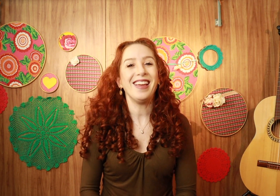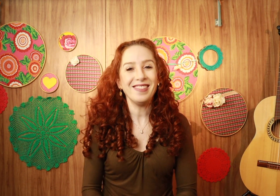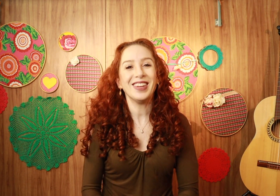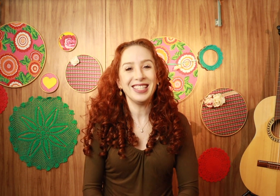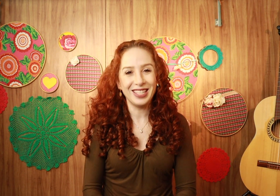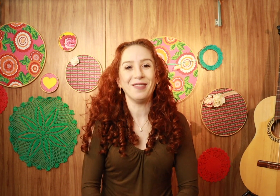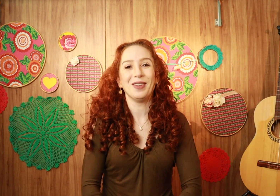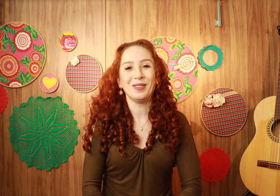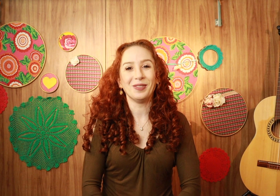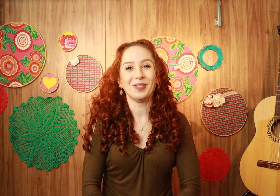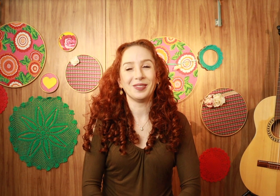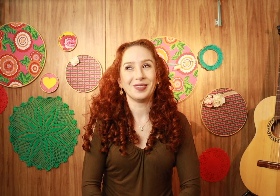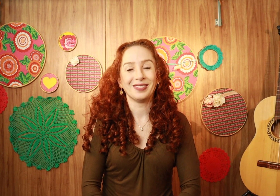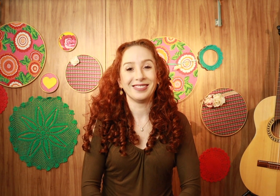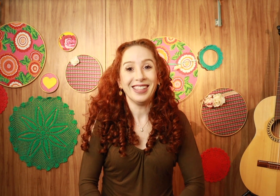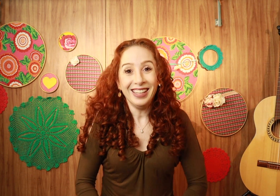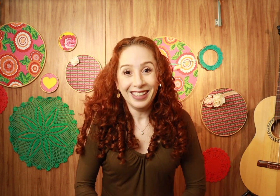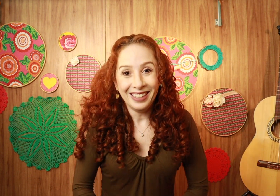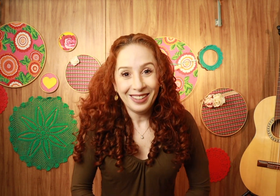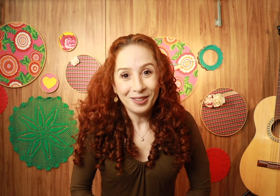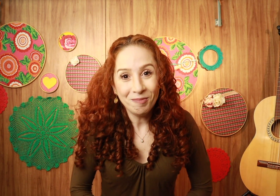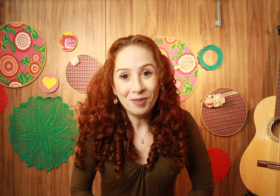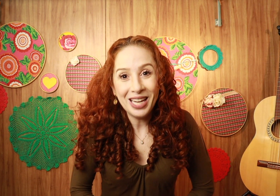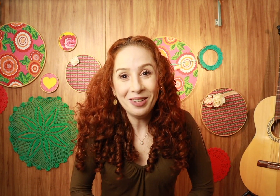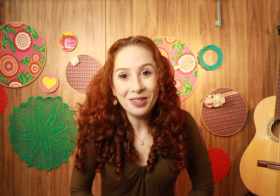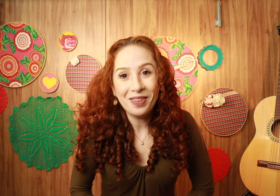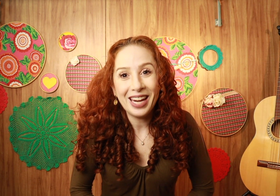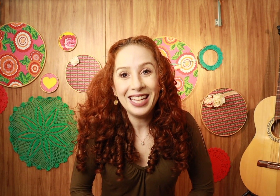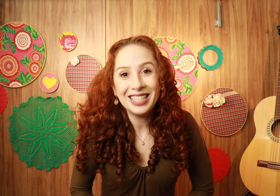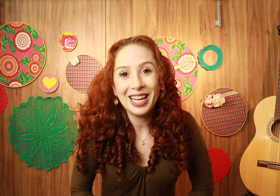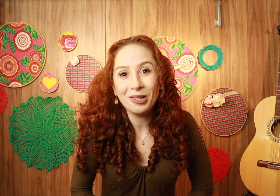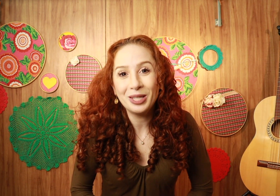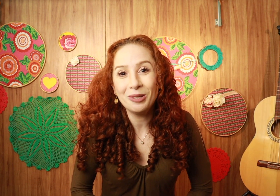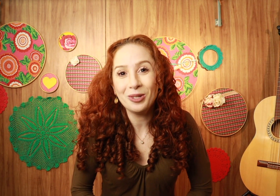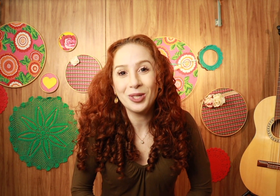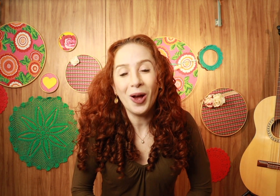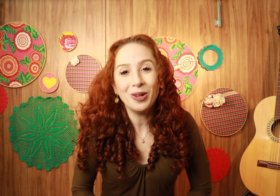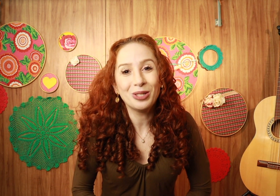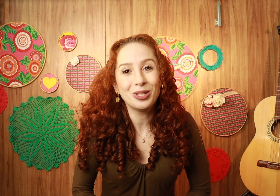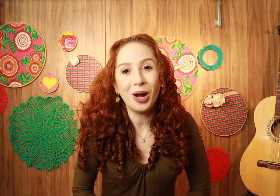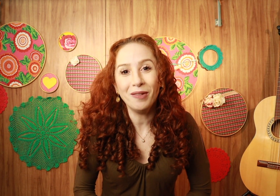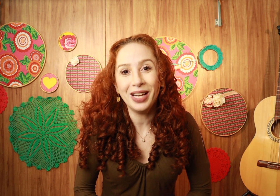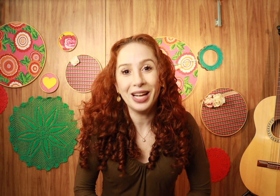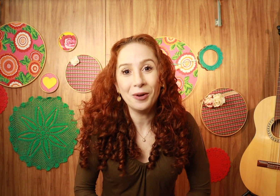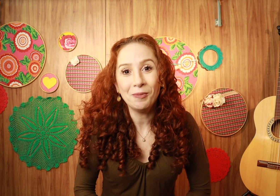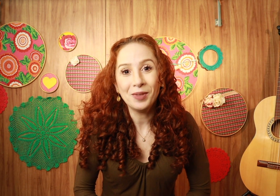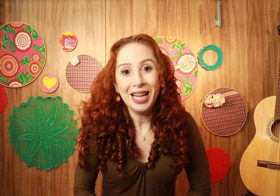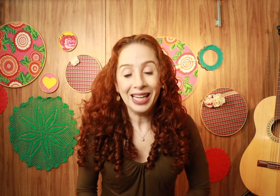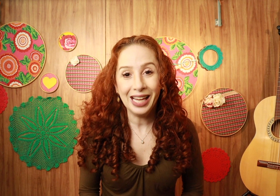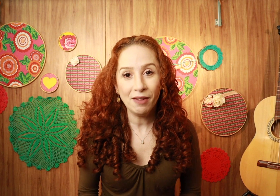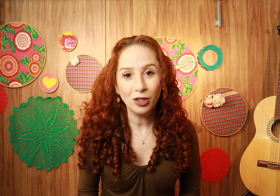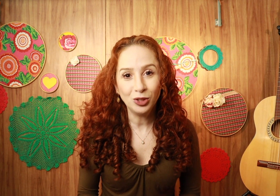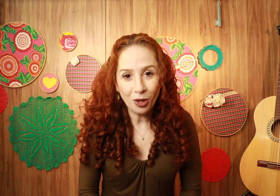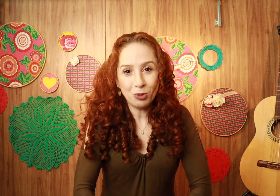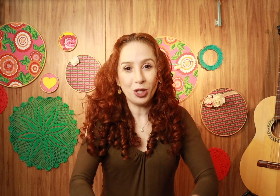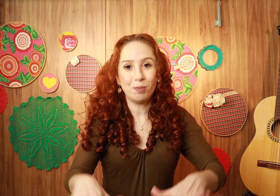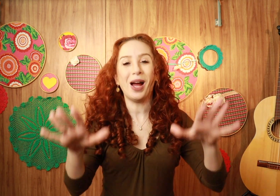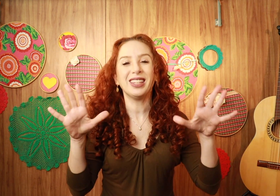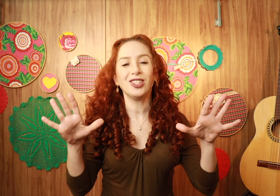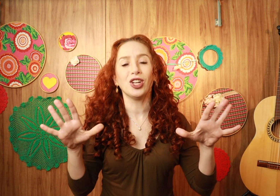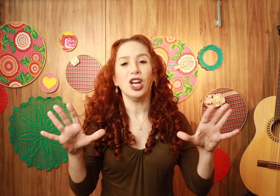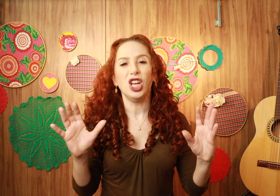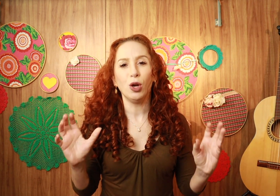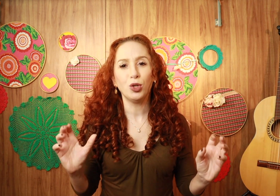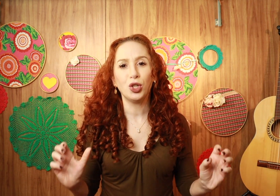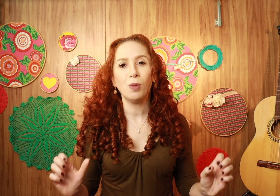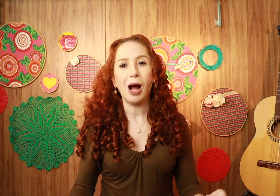é invencível. Um brilho diferente reluziu nos olhos do jovem leão, que levantou suas